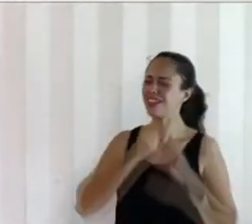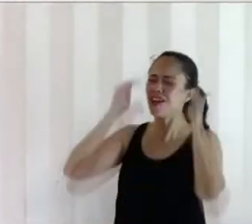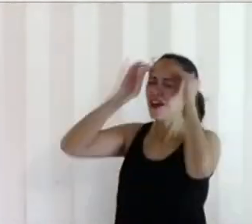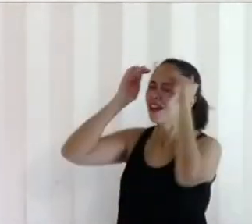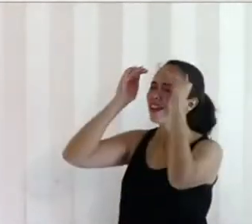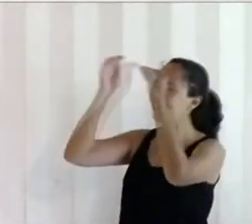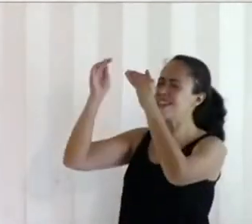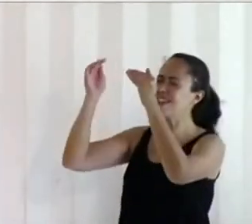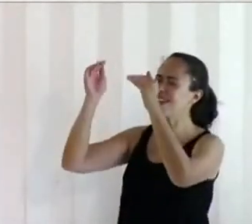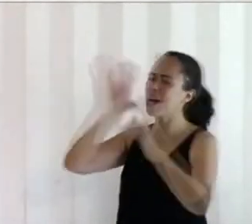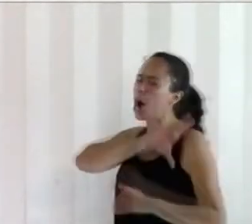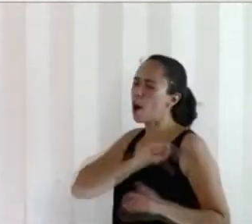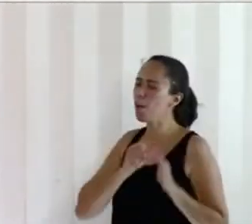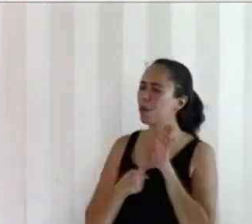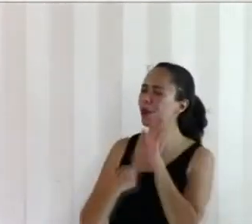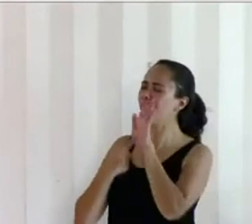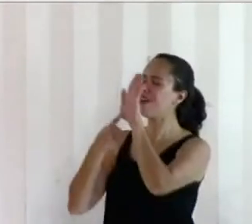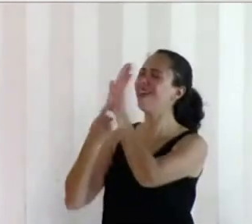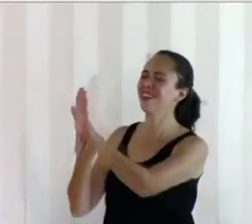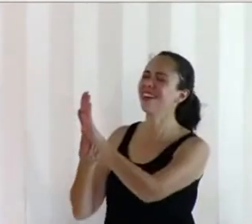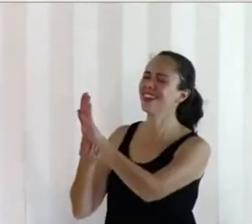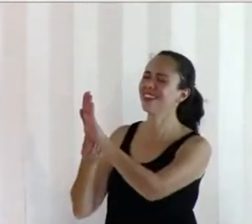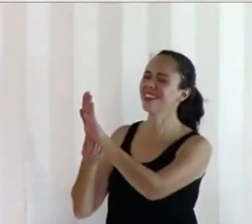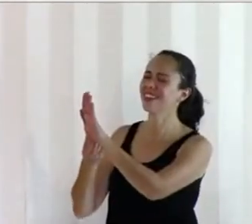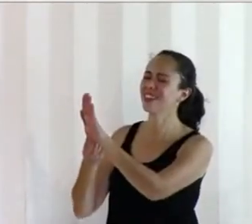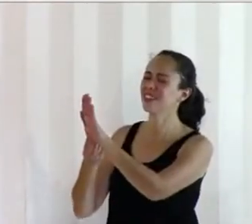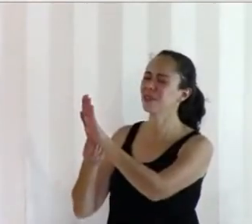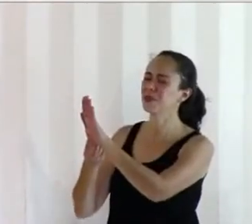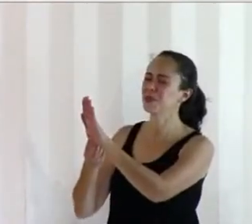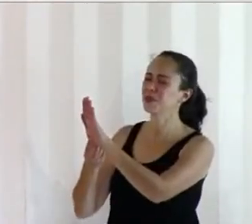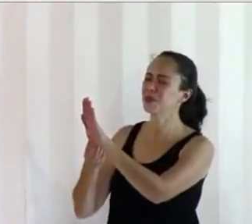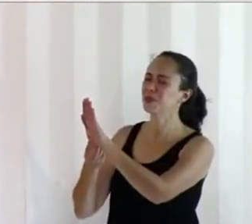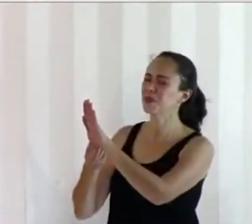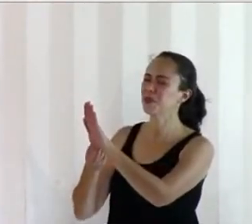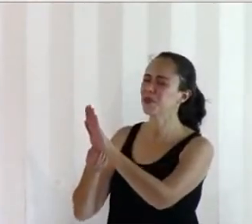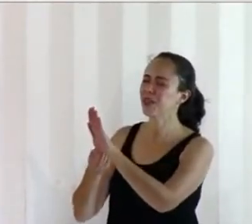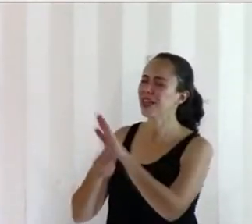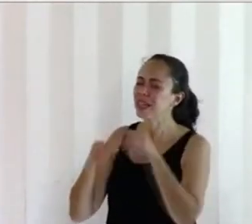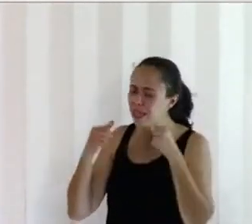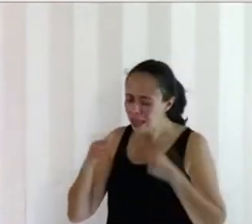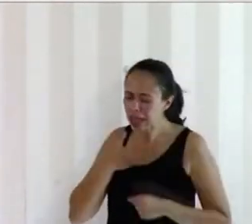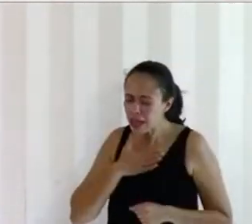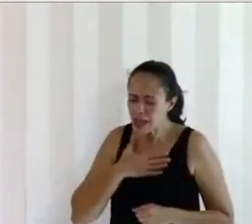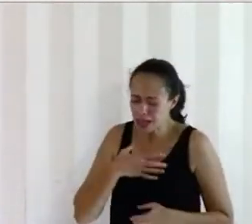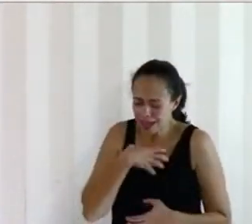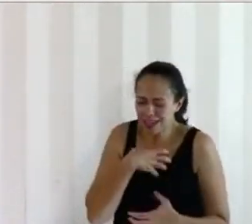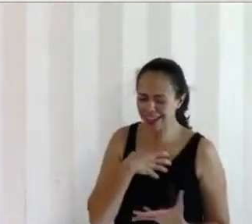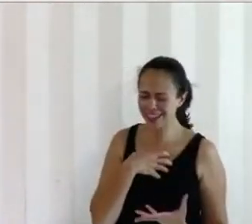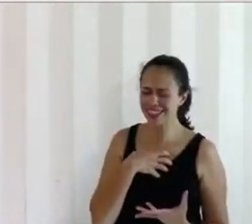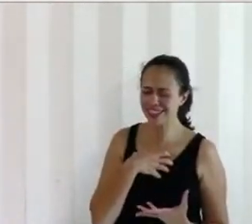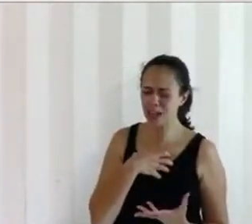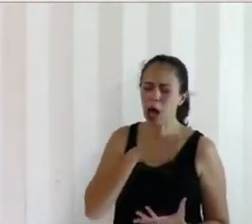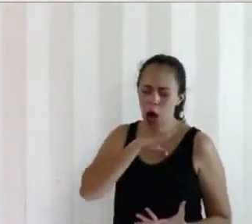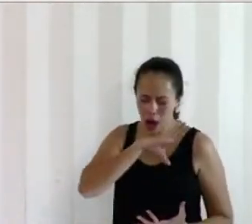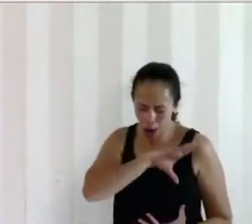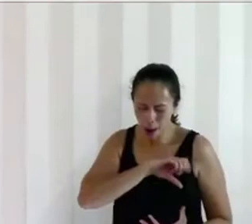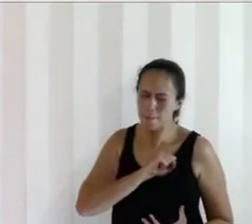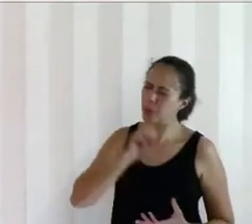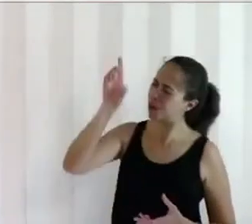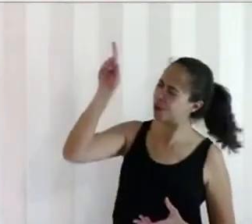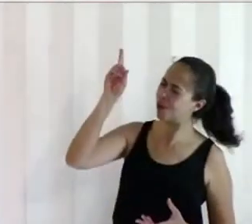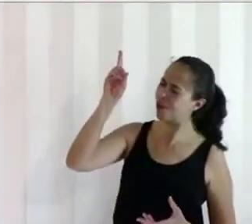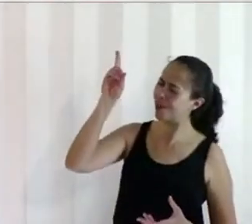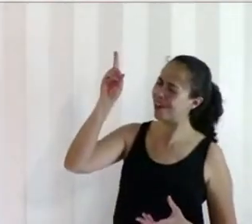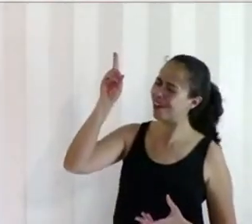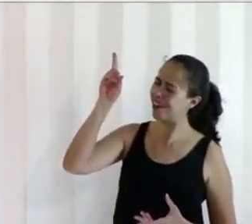dizendo: Senhor, Tua vontade é santa, é boa e é agradável para mim. As Tuas instruções me agradam,